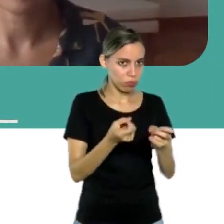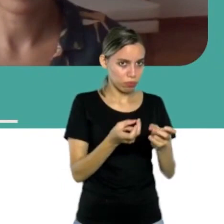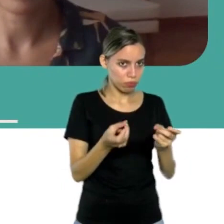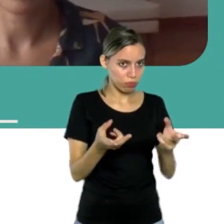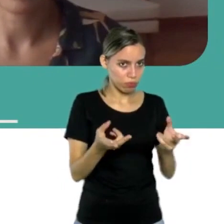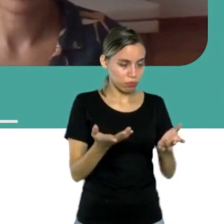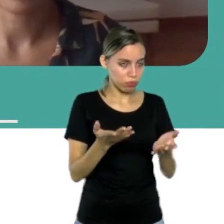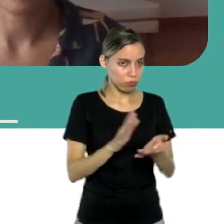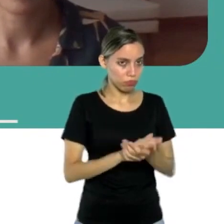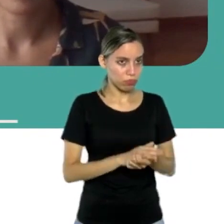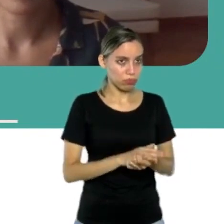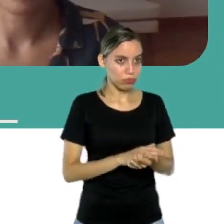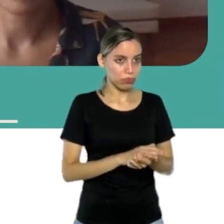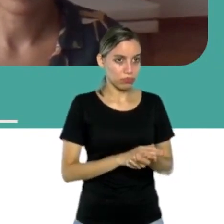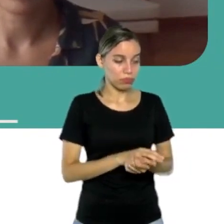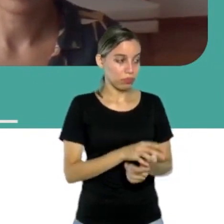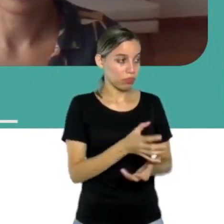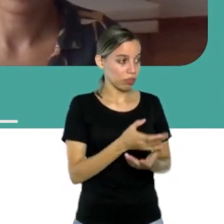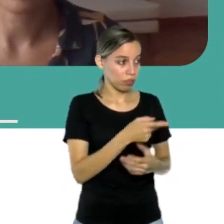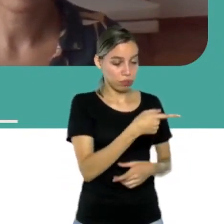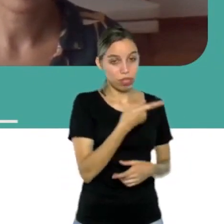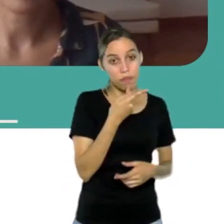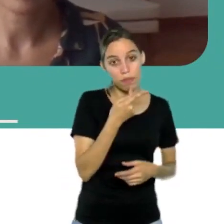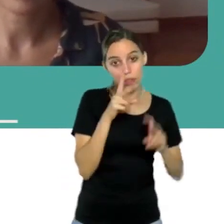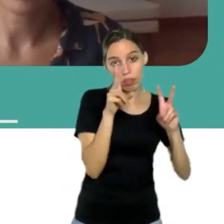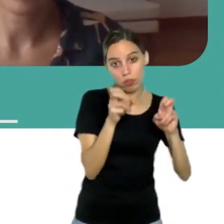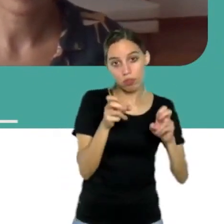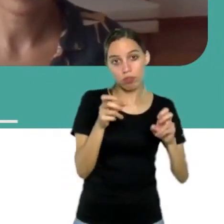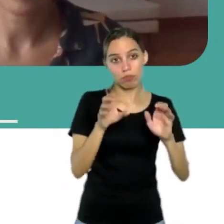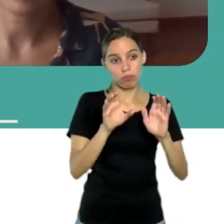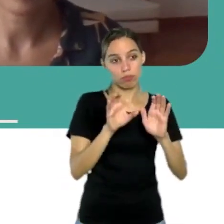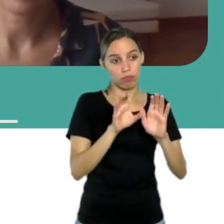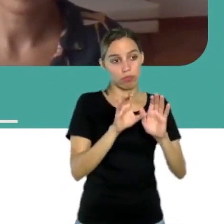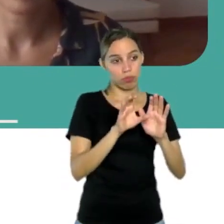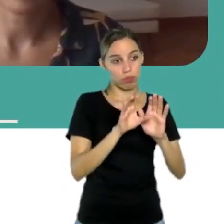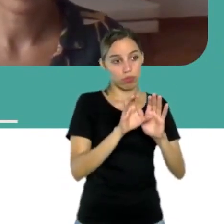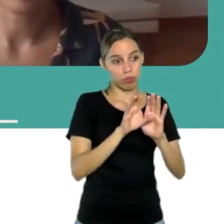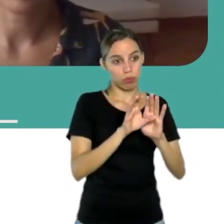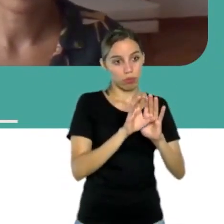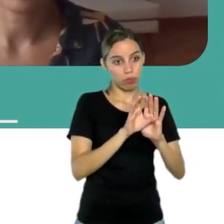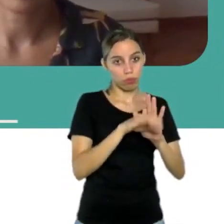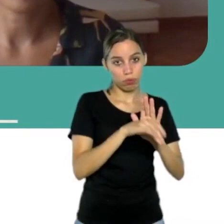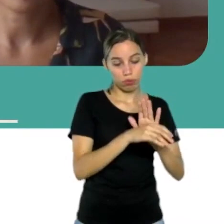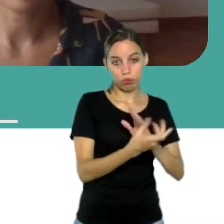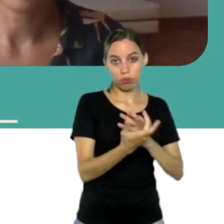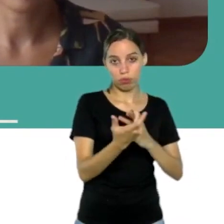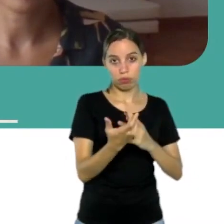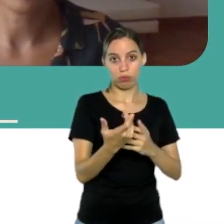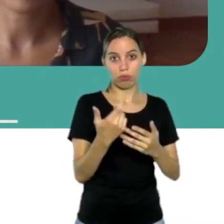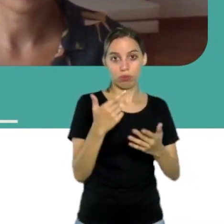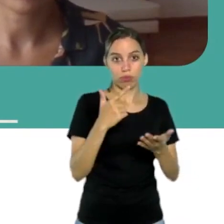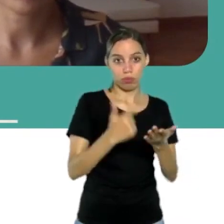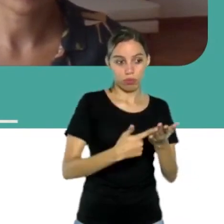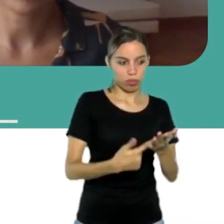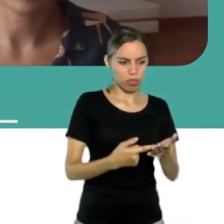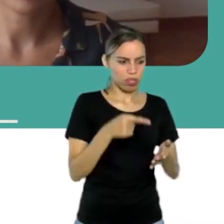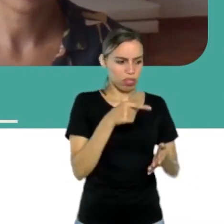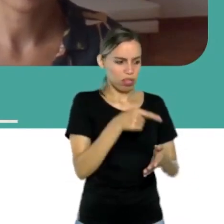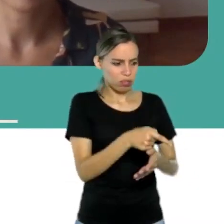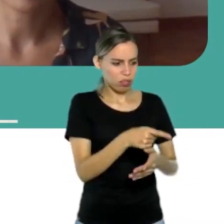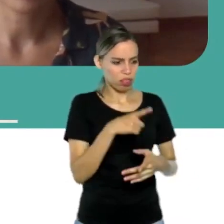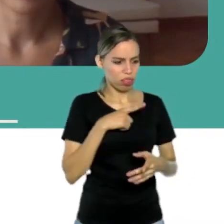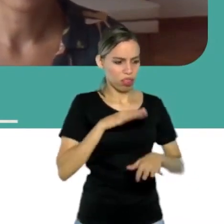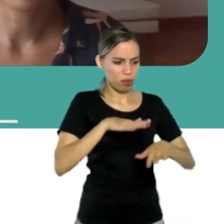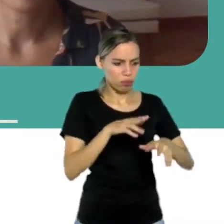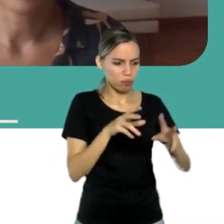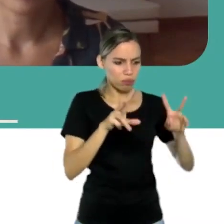mesmo, né? Qual que é a linha que você seguiu, esses poemas tem uma temática que os une,